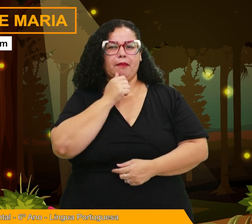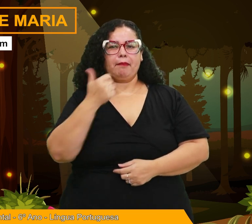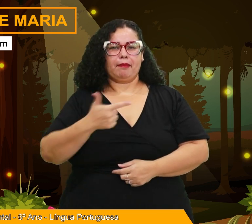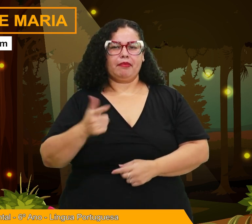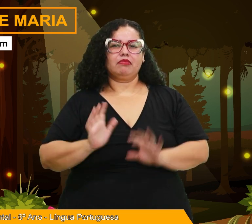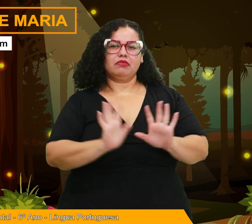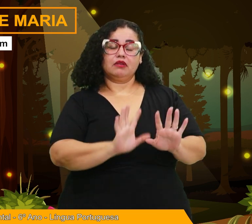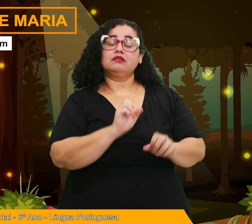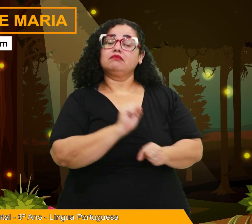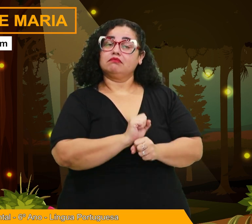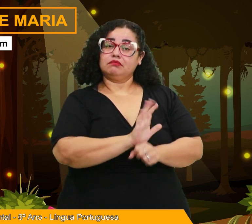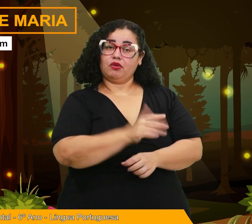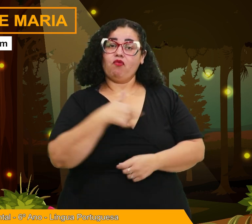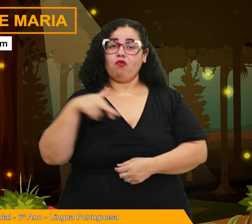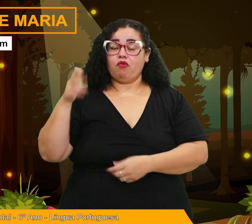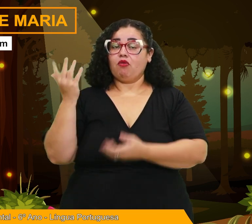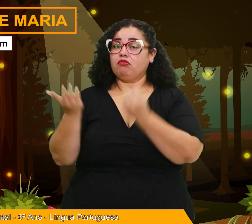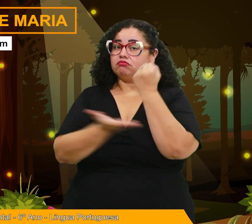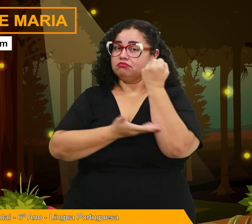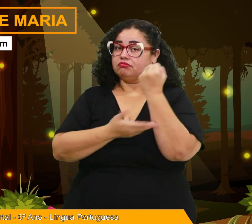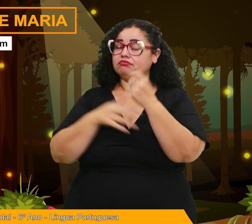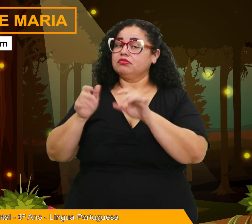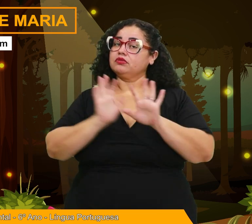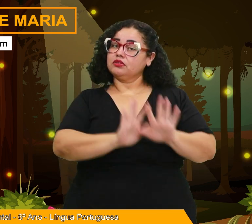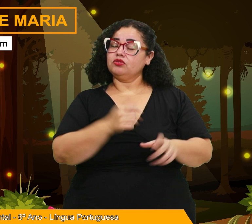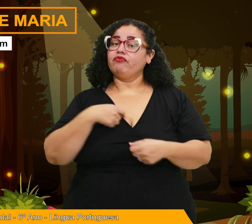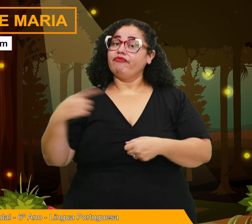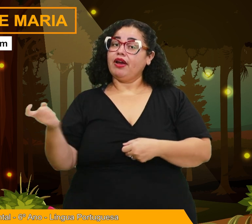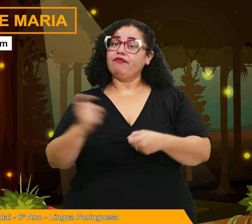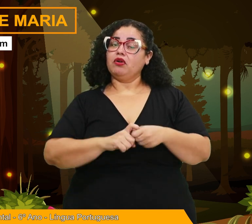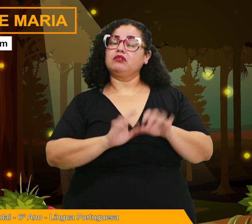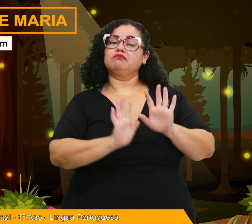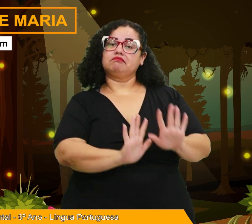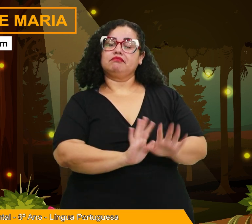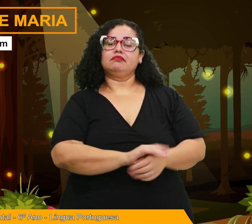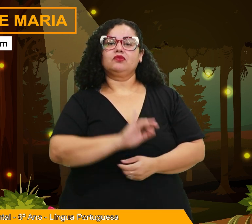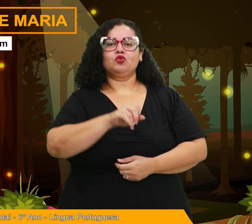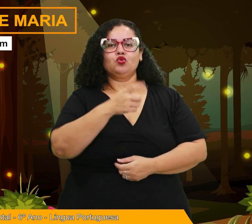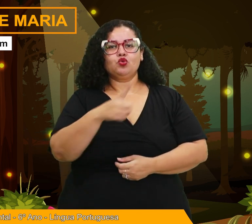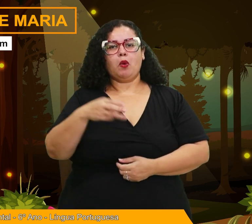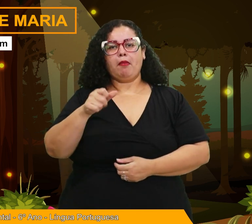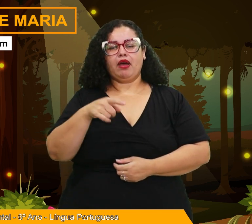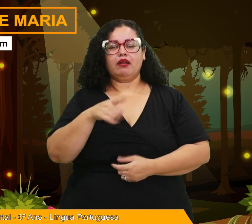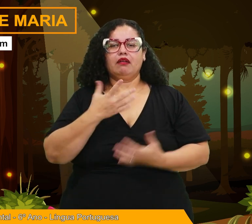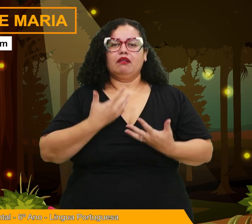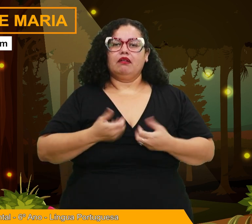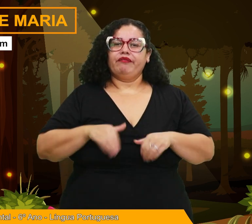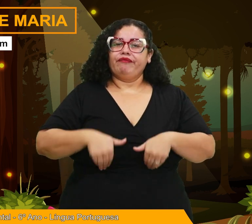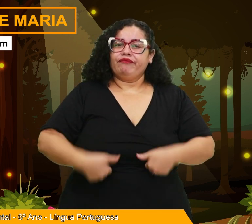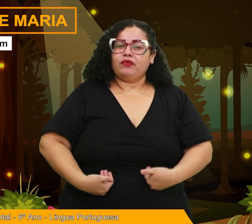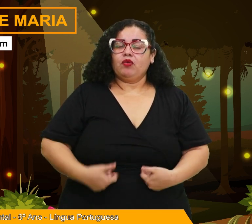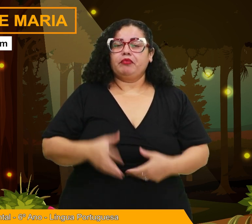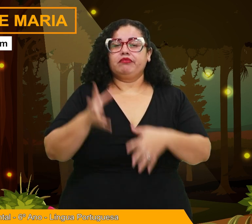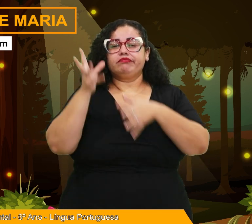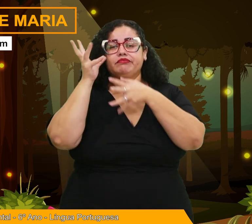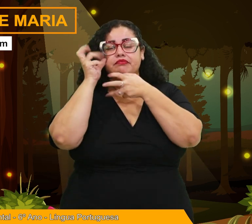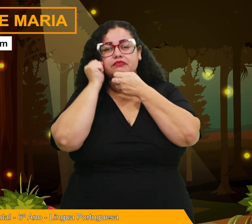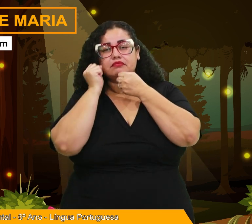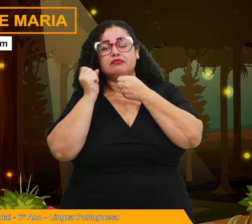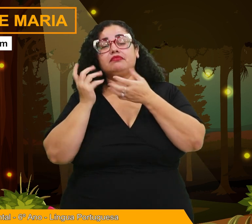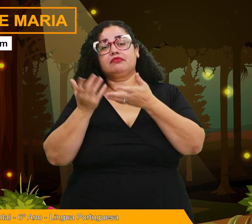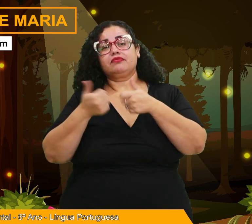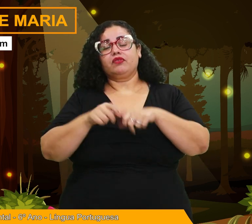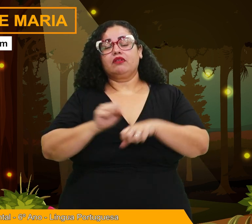com a desculpa de cortar lenha, abandonando-as. João e Maria adormeceram por fome e cansaço, e